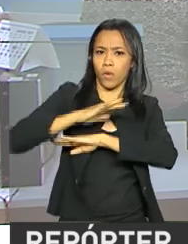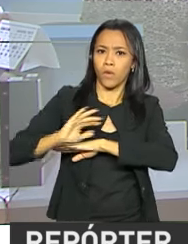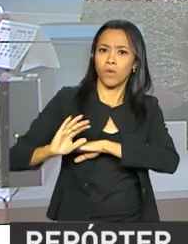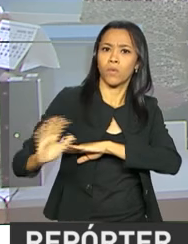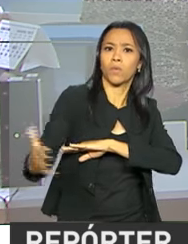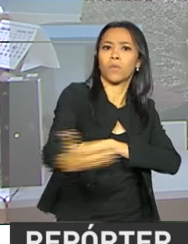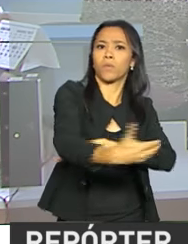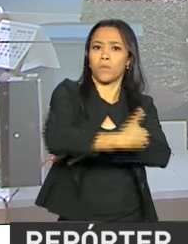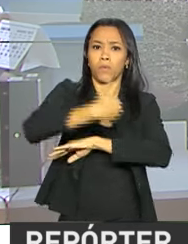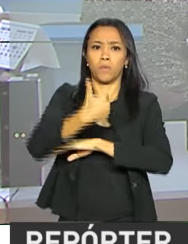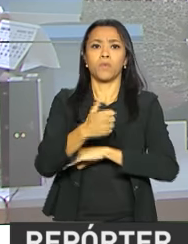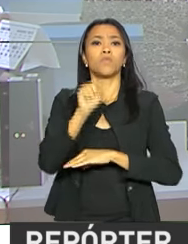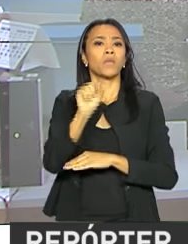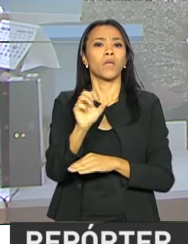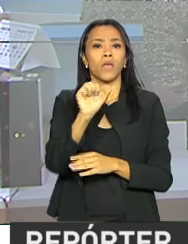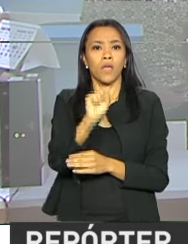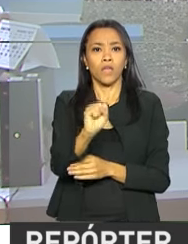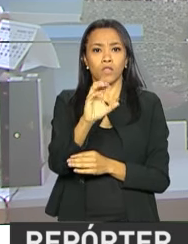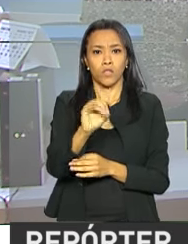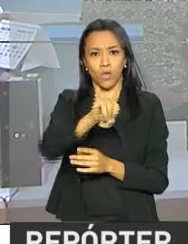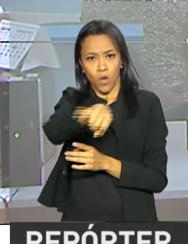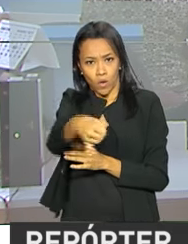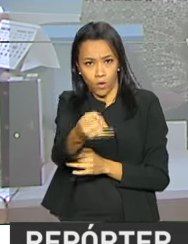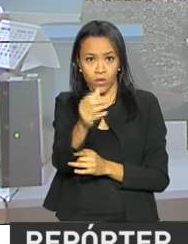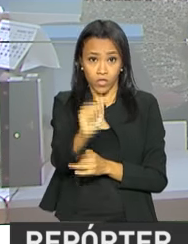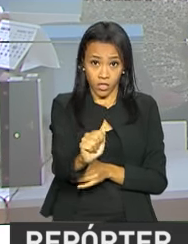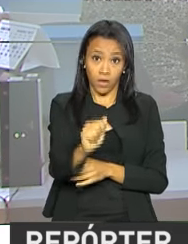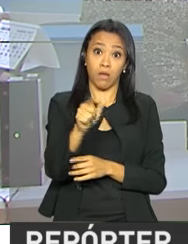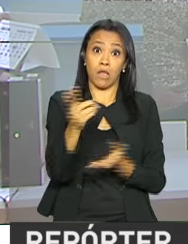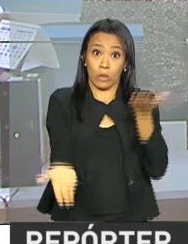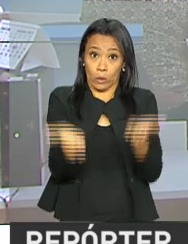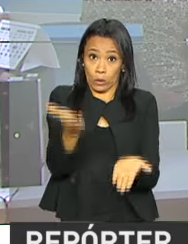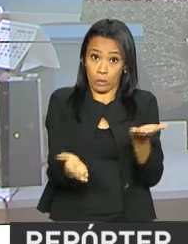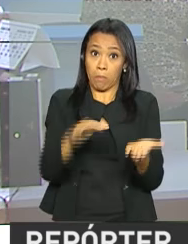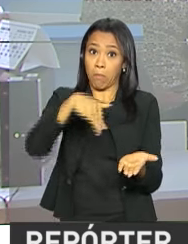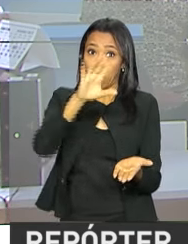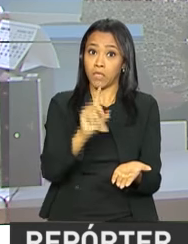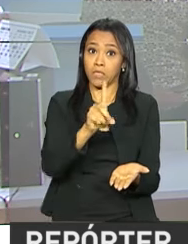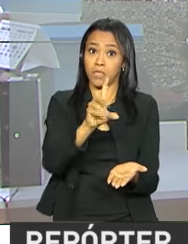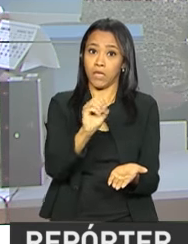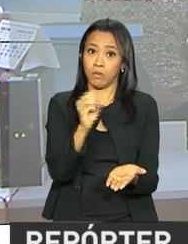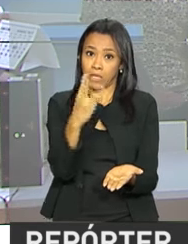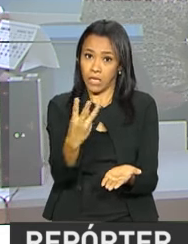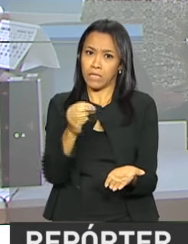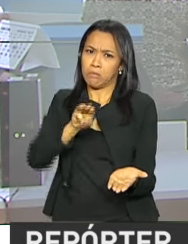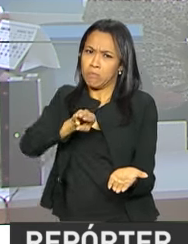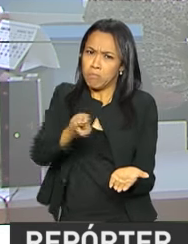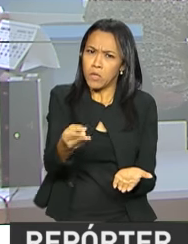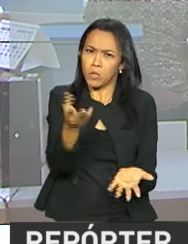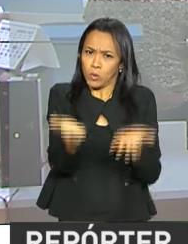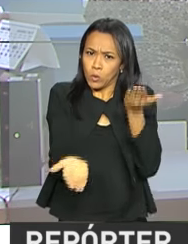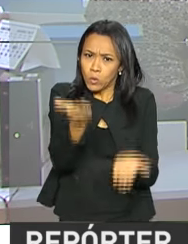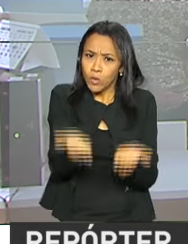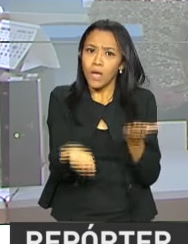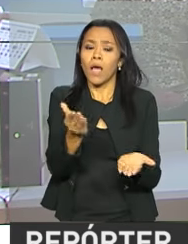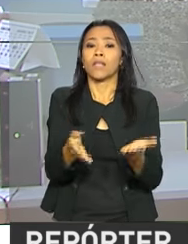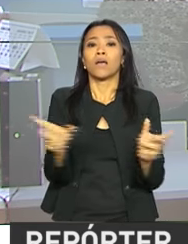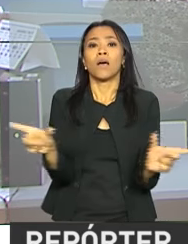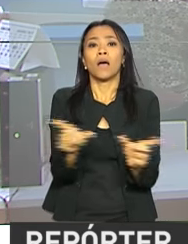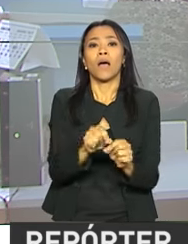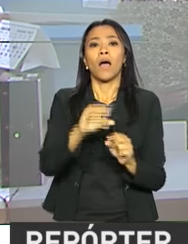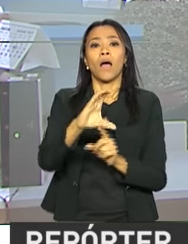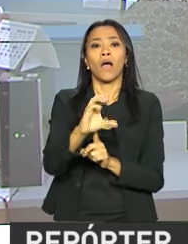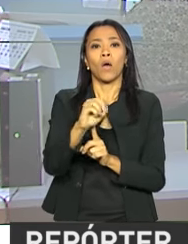deve superar 103 milhões de toneladas. Segundo a CONAB, que é a companhia nacional de abastecimento, o